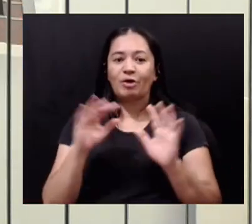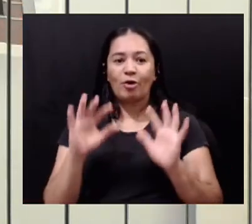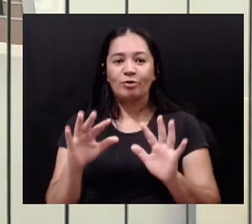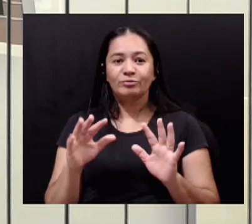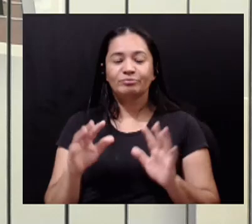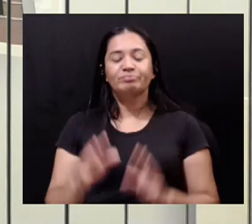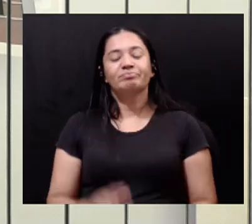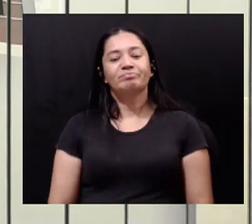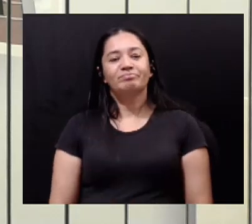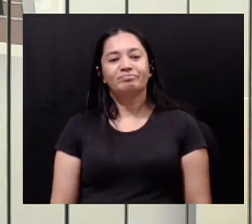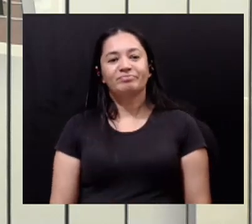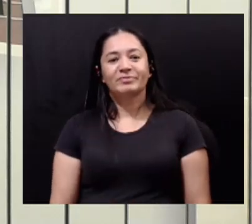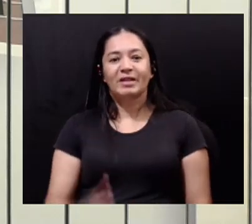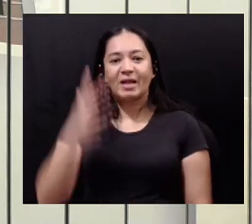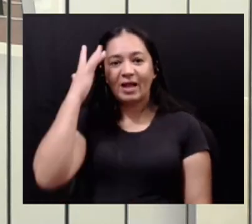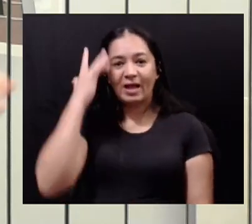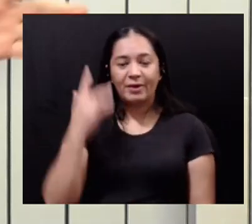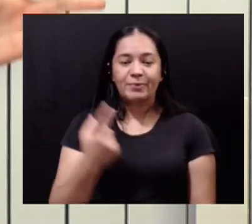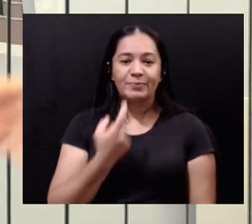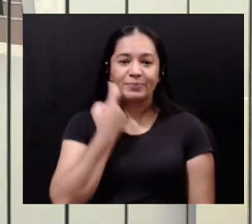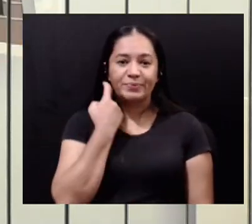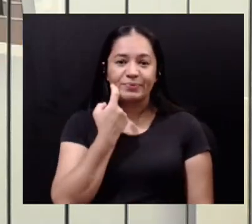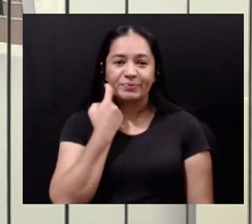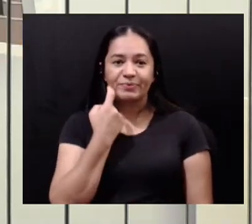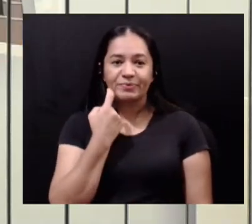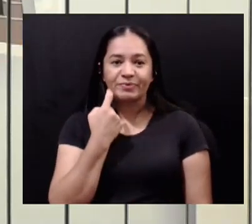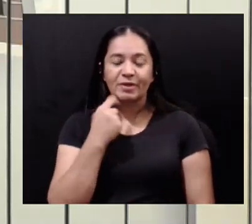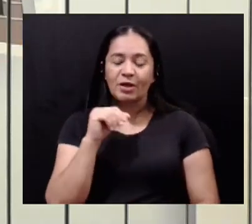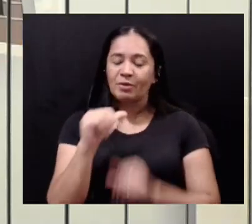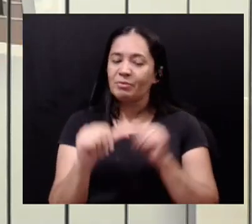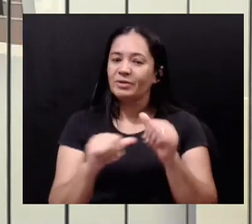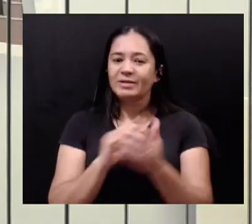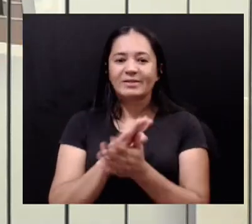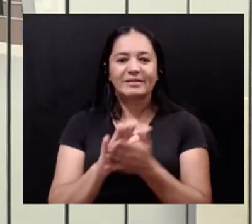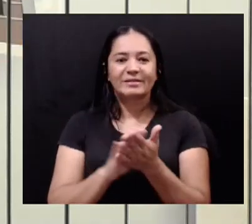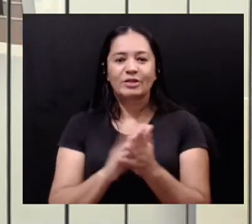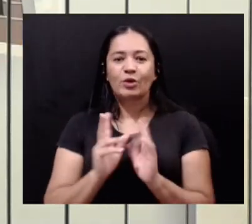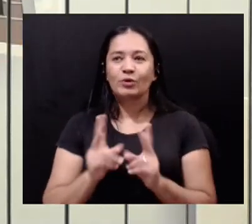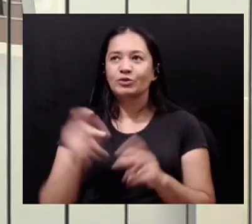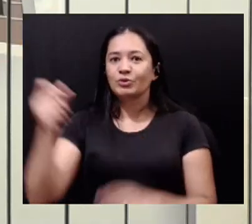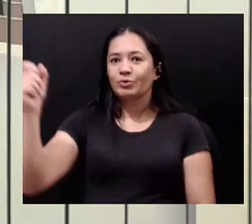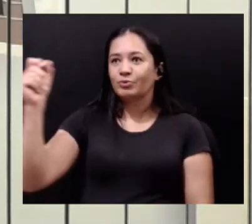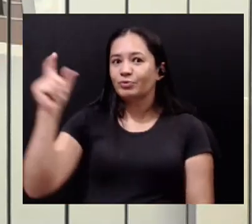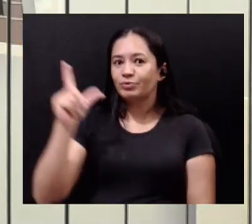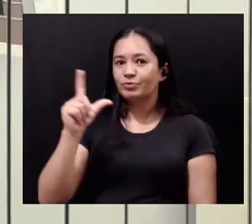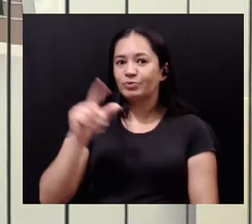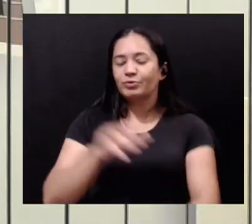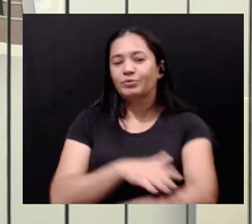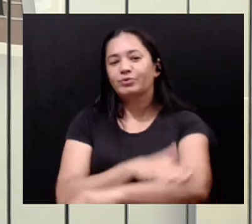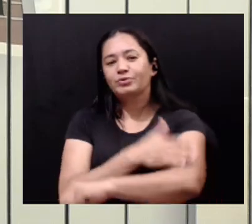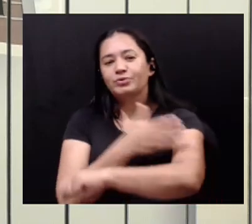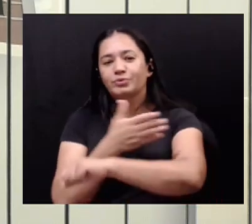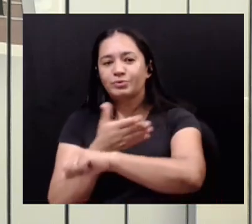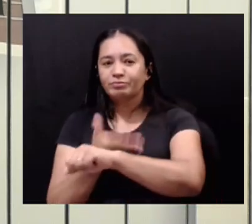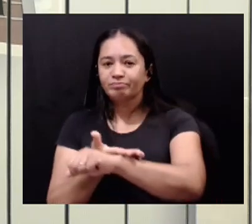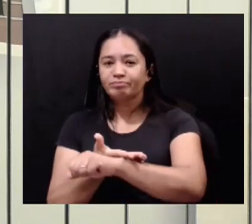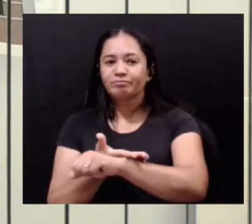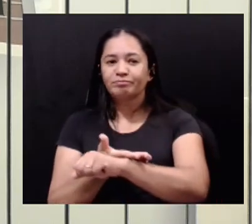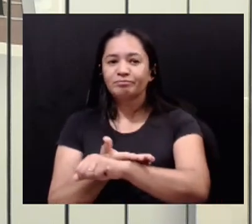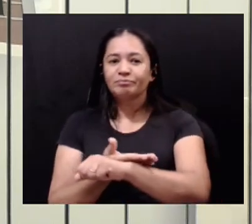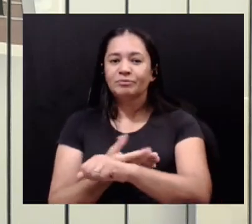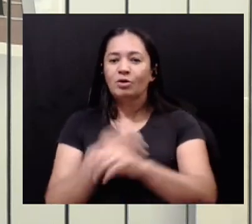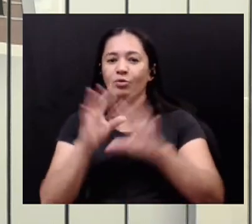amanhã, sexta-feira, sem mudanças, segue o sol aparecendo durante todo o dia, pouca nebulosidade e não